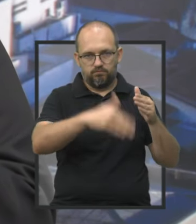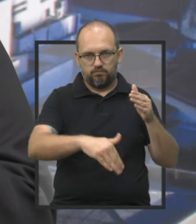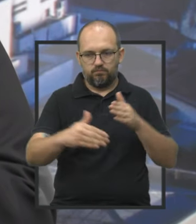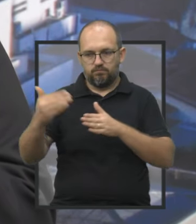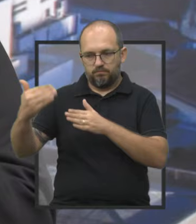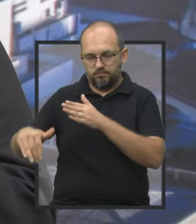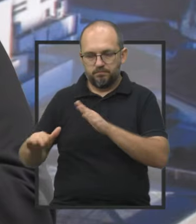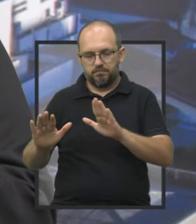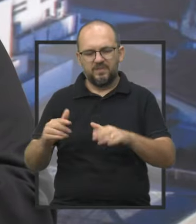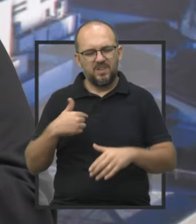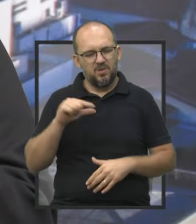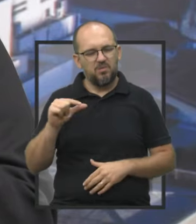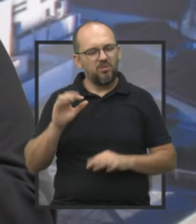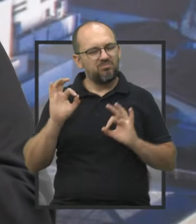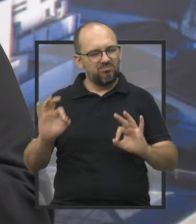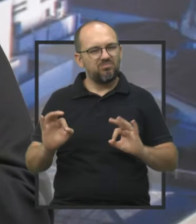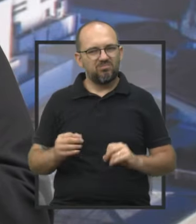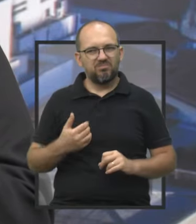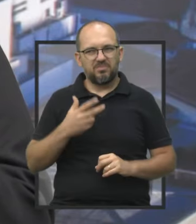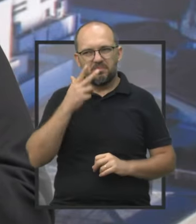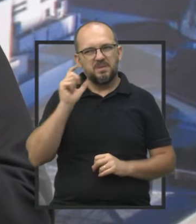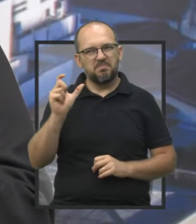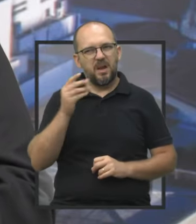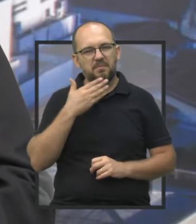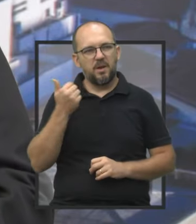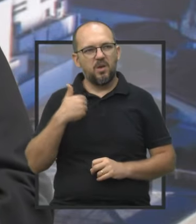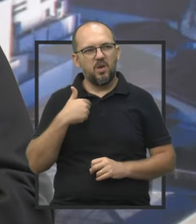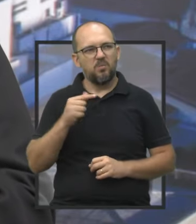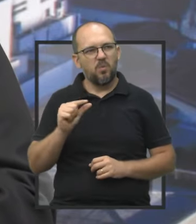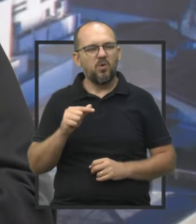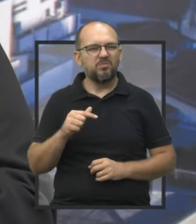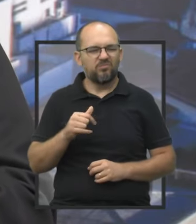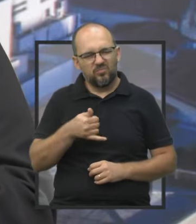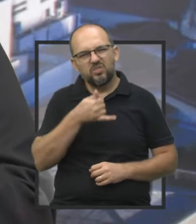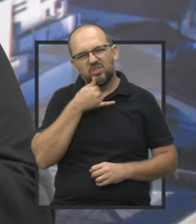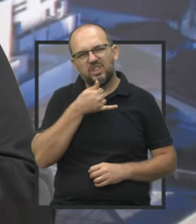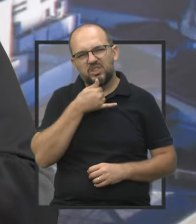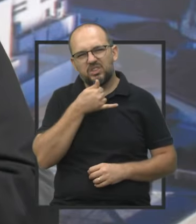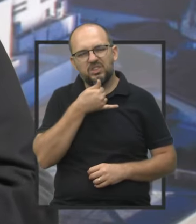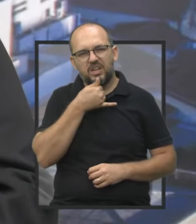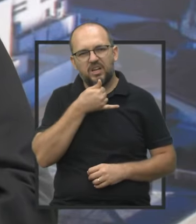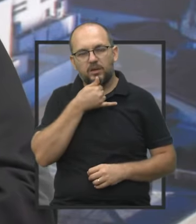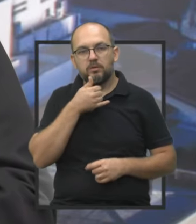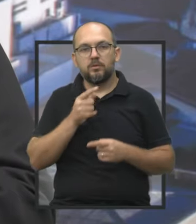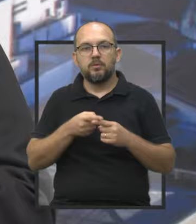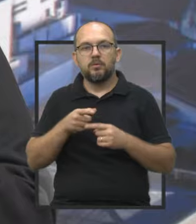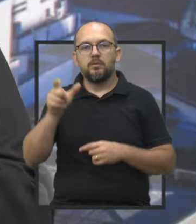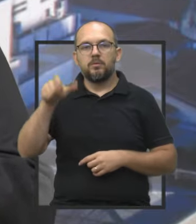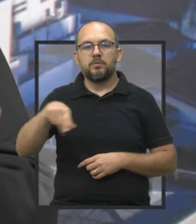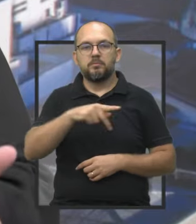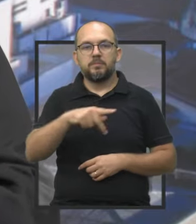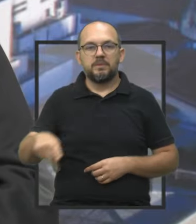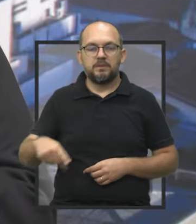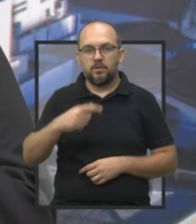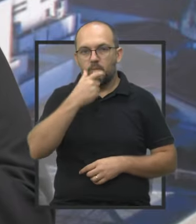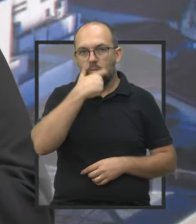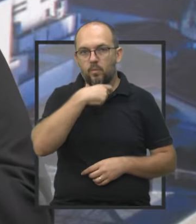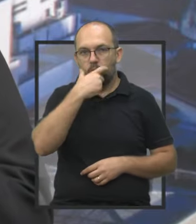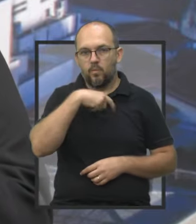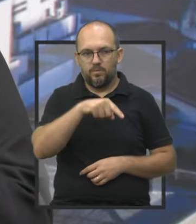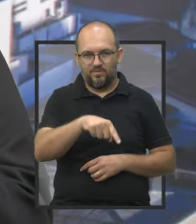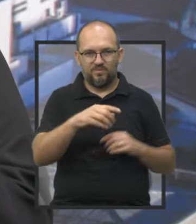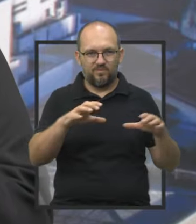Eu fiquei muito chateado, essa é a melhor expressão talvez a ser utilizada, quando o presidente Dr. Paulo de Tarso, na SEI